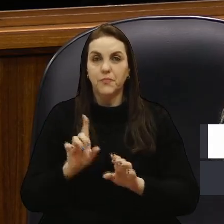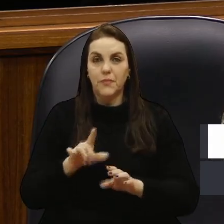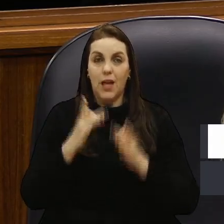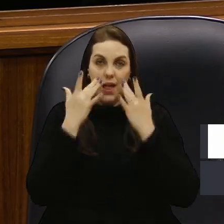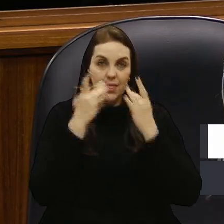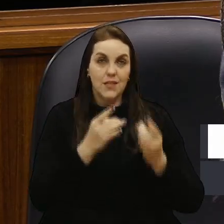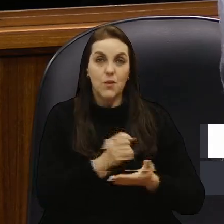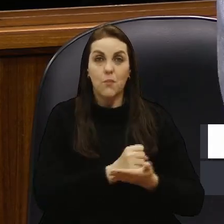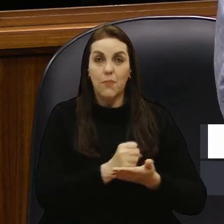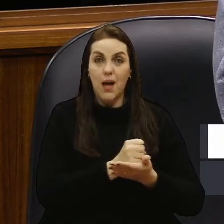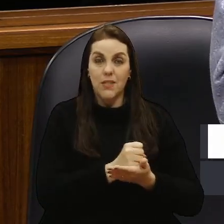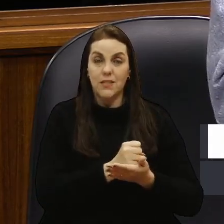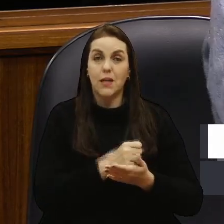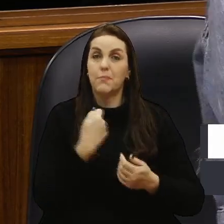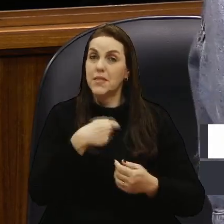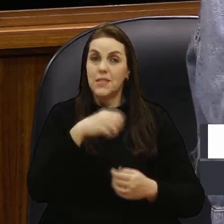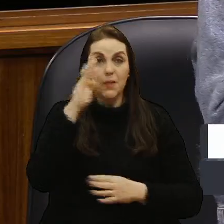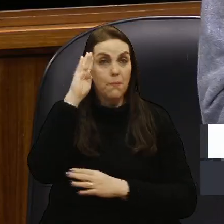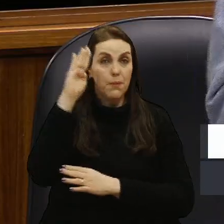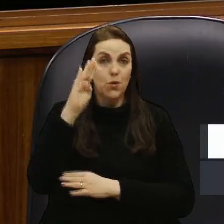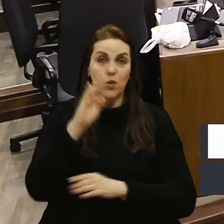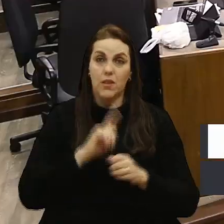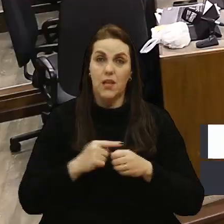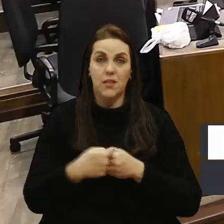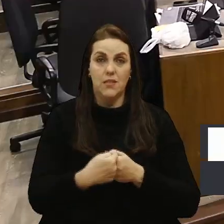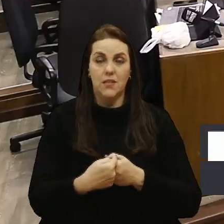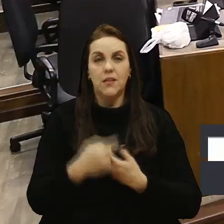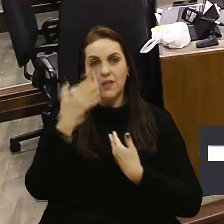que tem que ser uma prioridade do município. Muito obrigada.